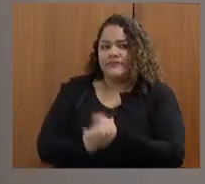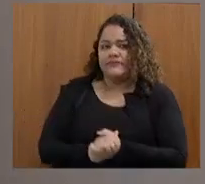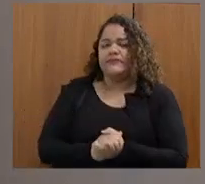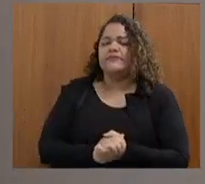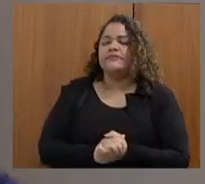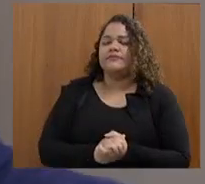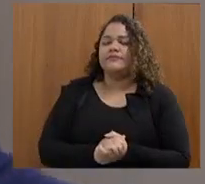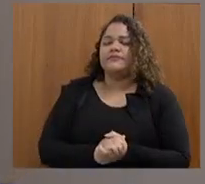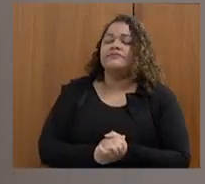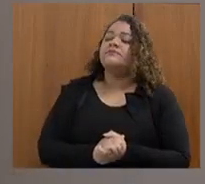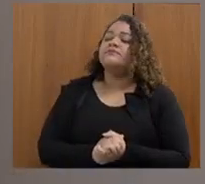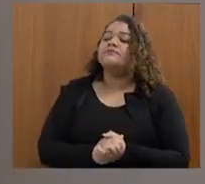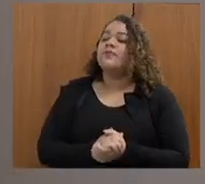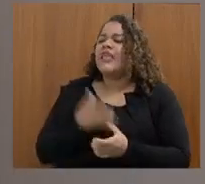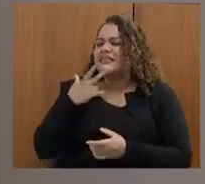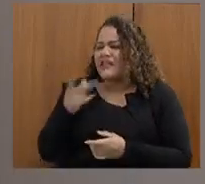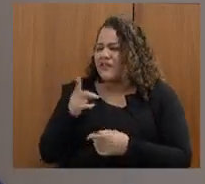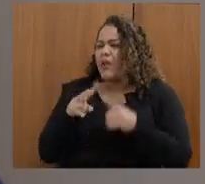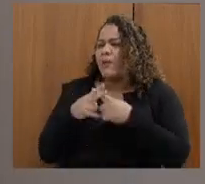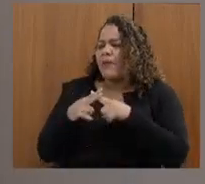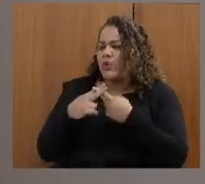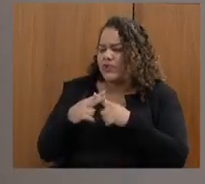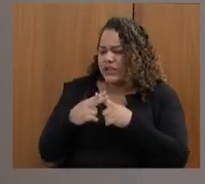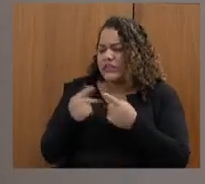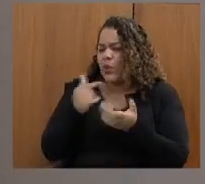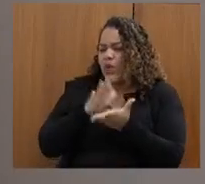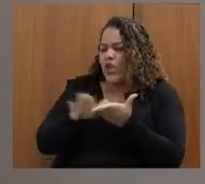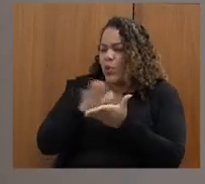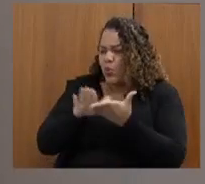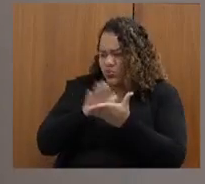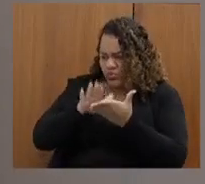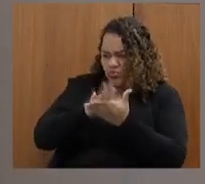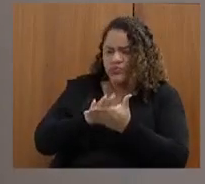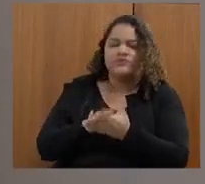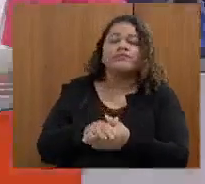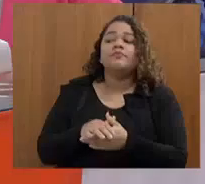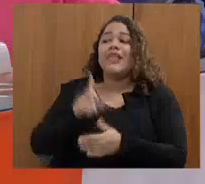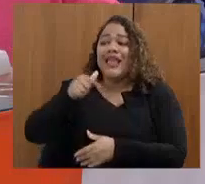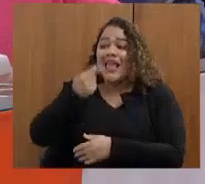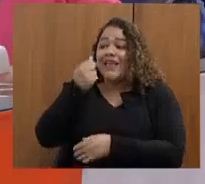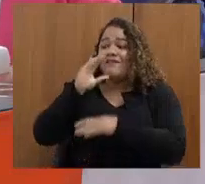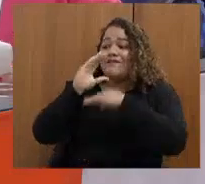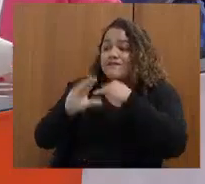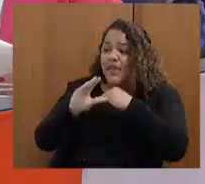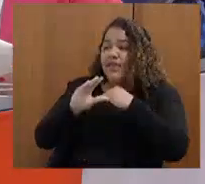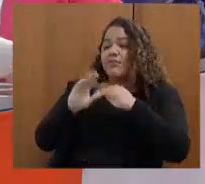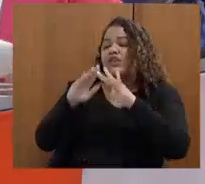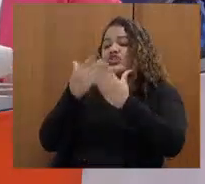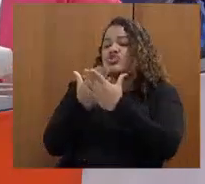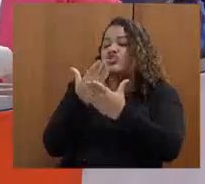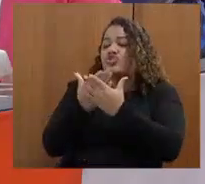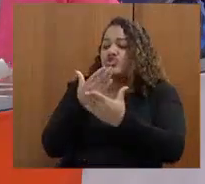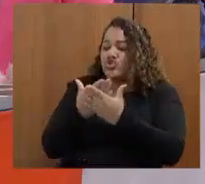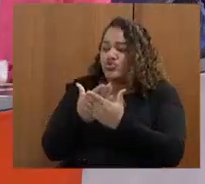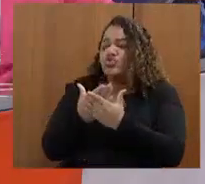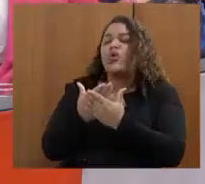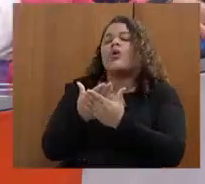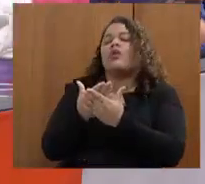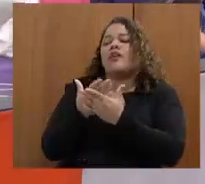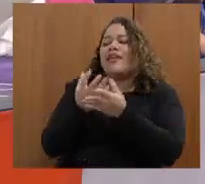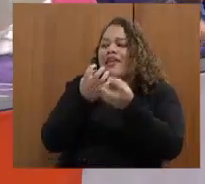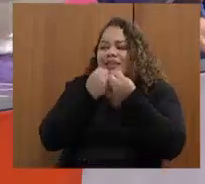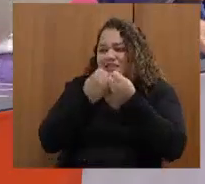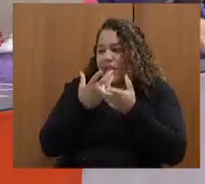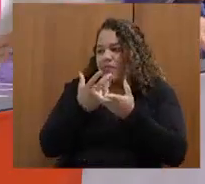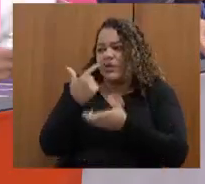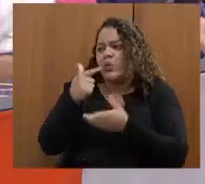quanto a manutenção em custei que a senhora trouxe essa é uma verba que as escolas recebem e nós estendemos a manutenção predial não tem emenda